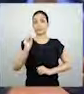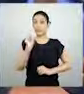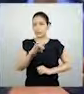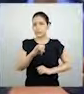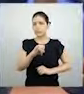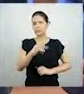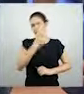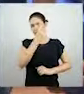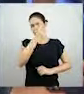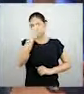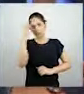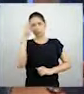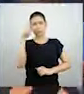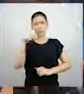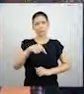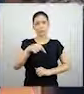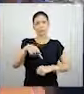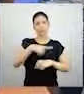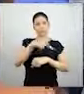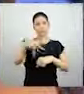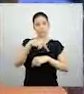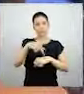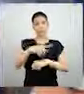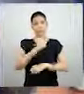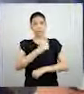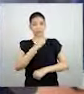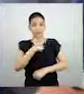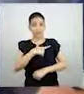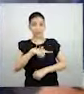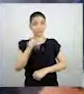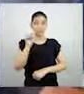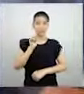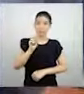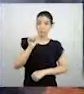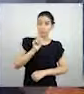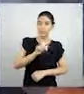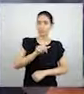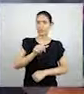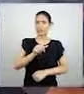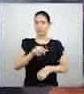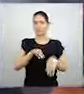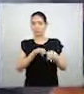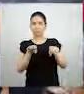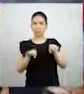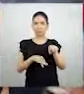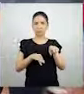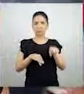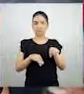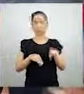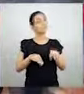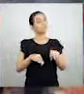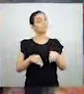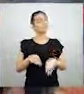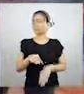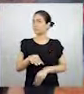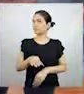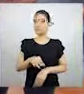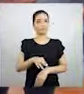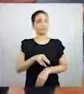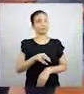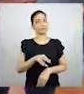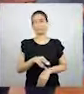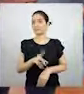de que se alguém nesse país acha que mulher deve ser colocada em segundo plano,